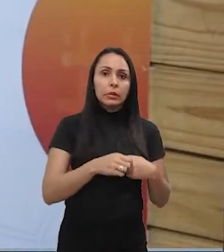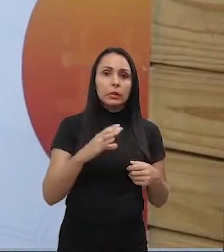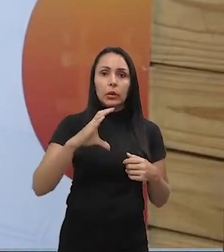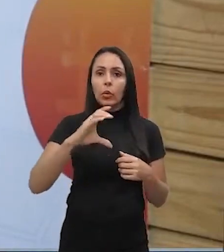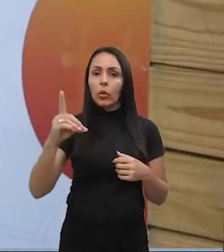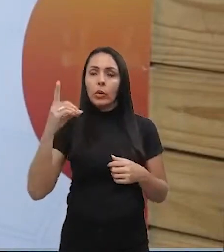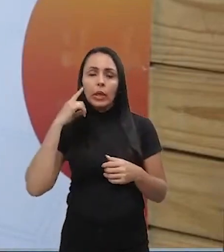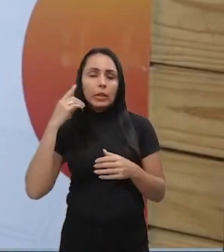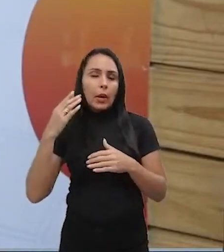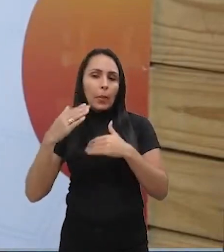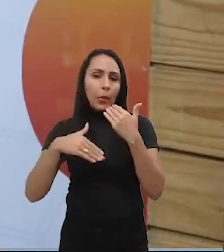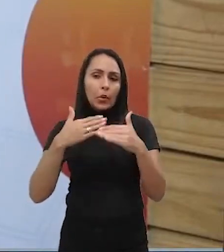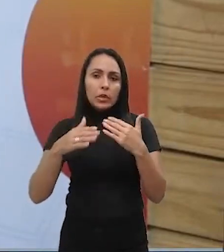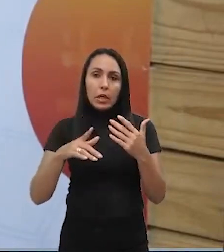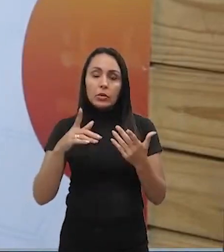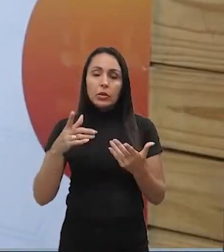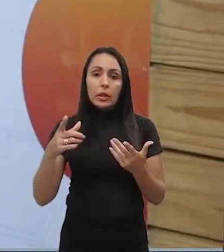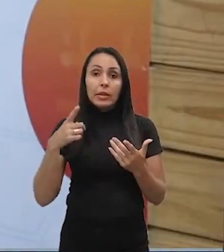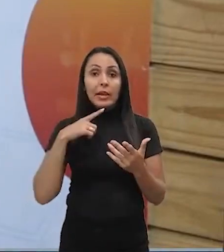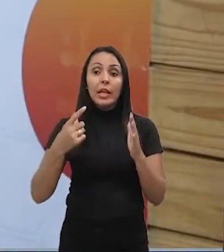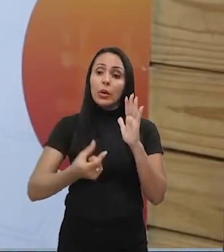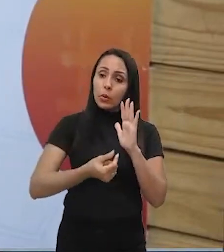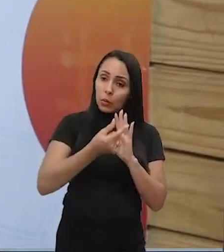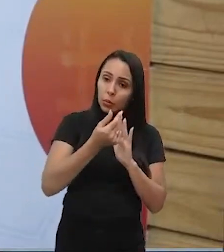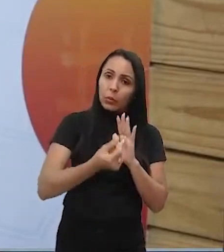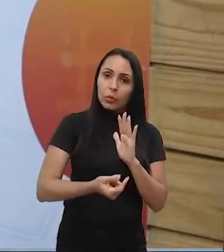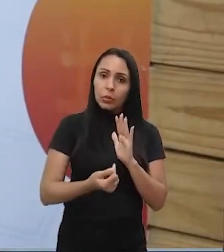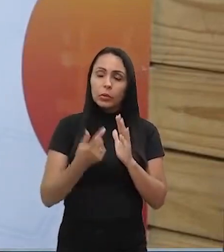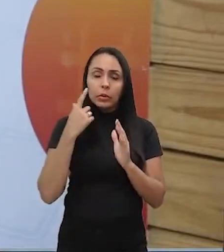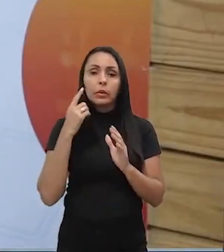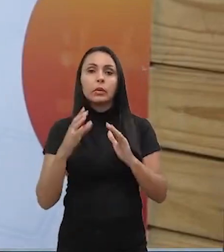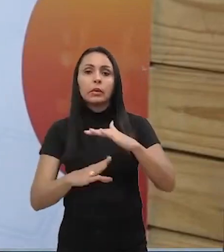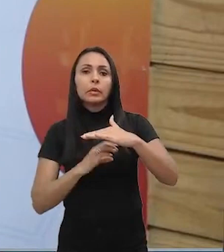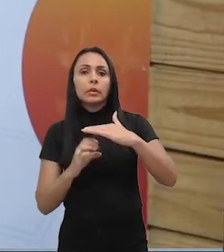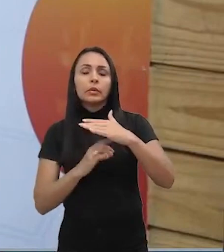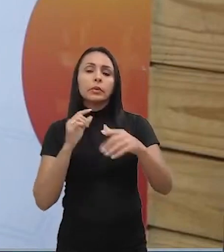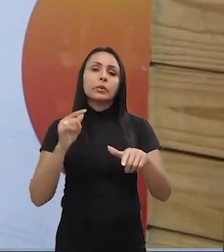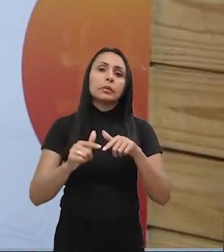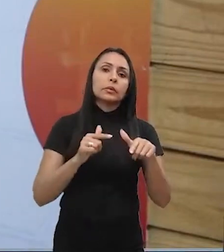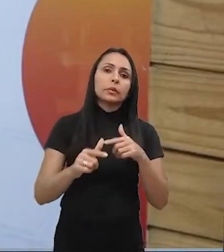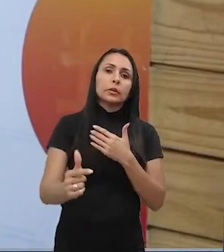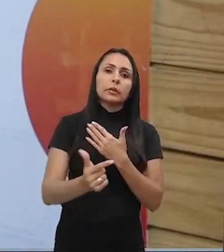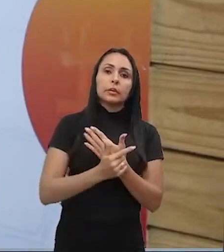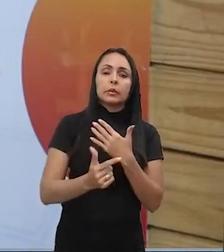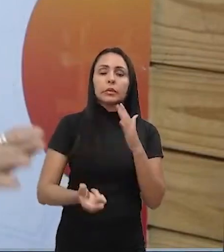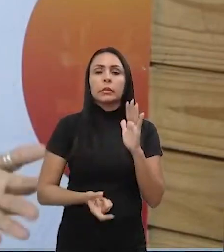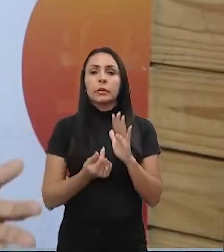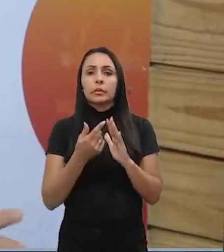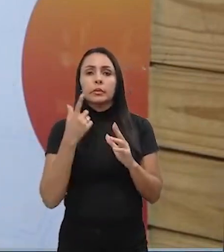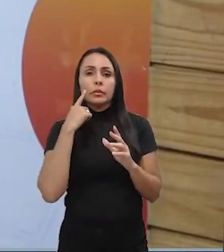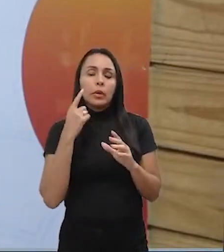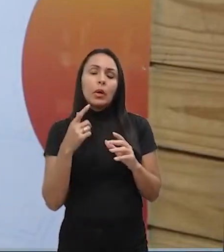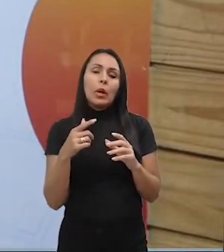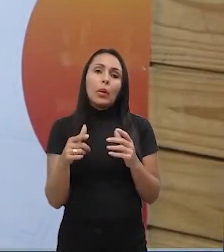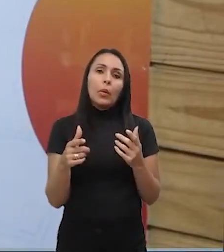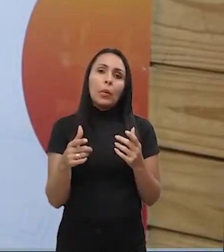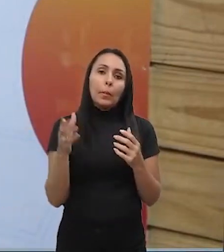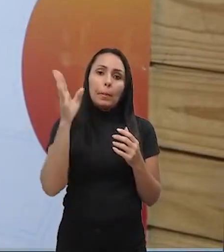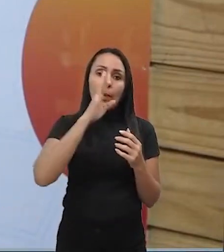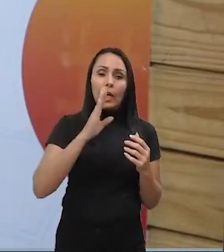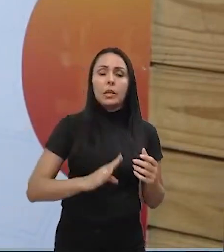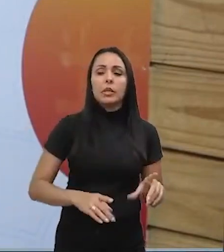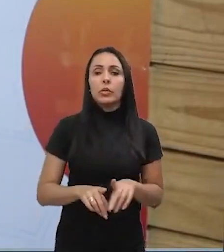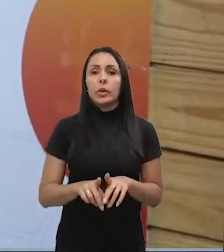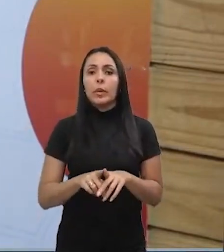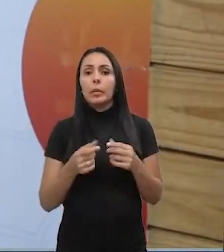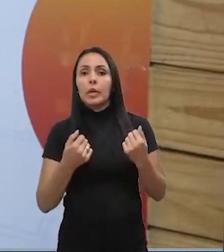coordenar processos, há de se ter o lucro. As empresas trabalham em função de lucro. O Brasil também precisava,